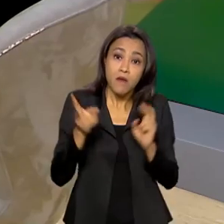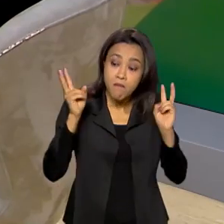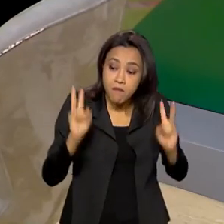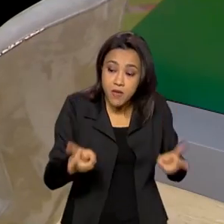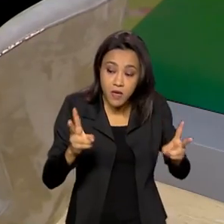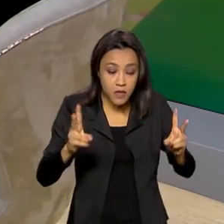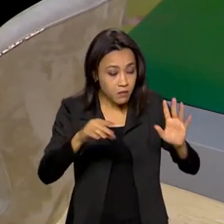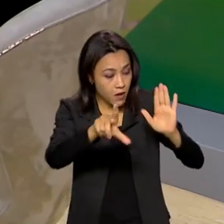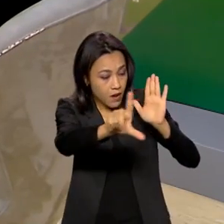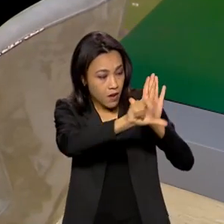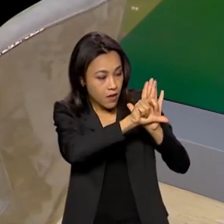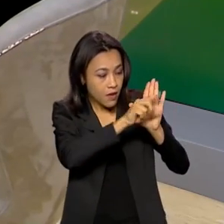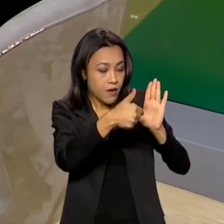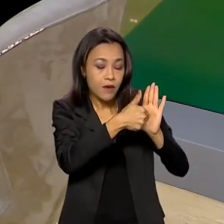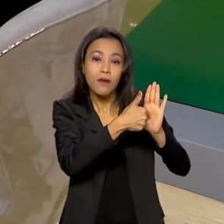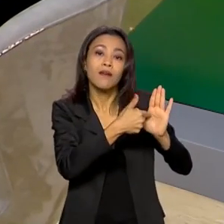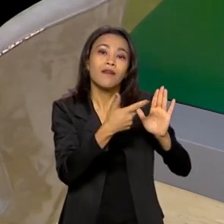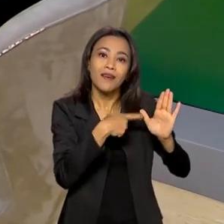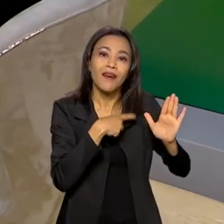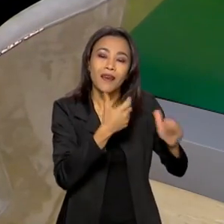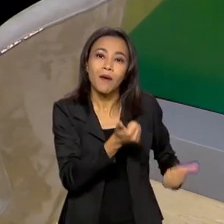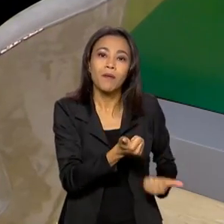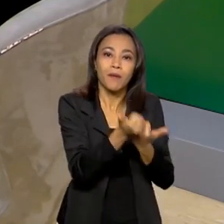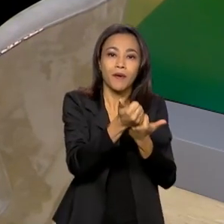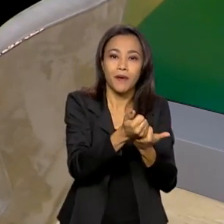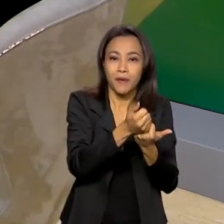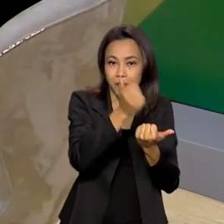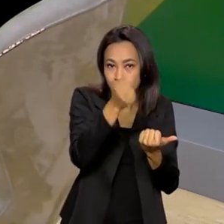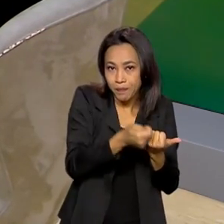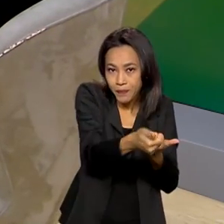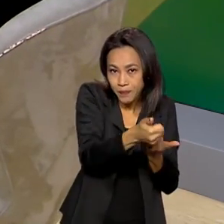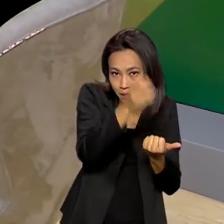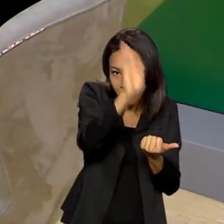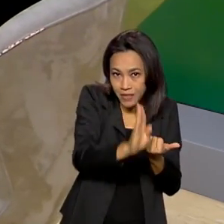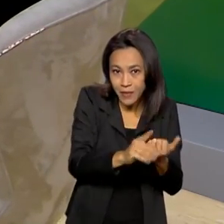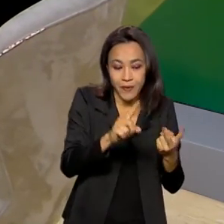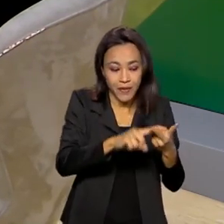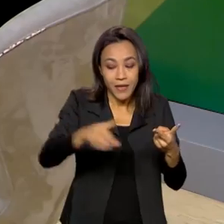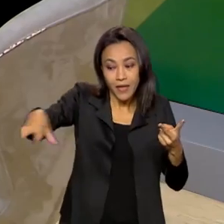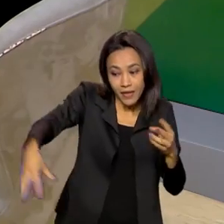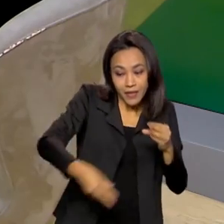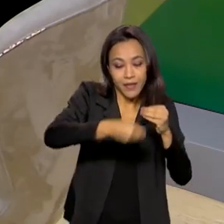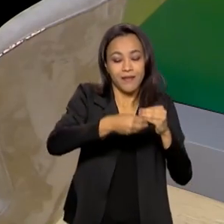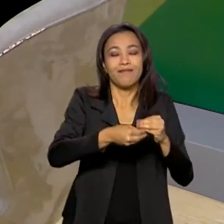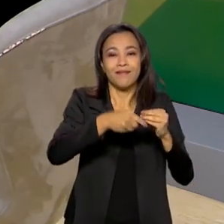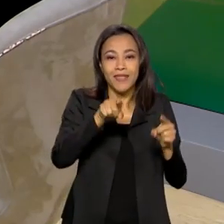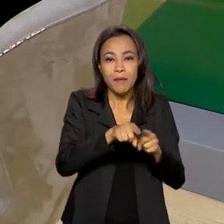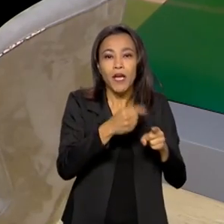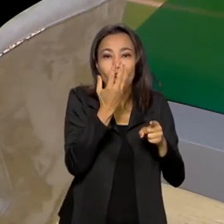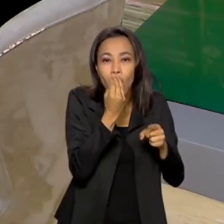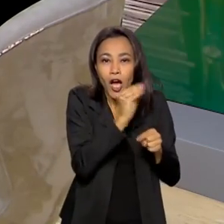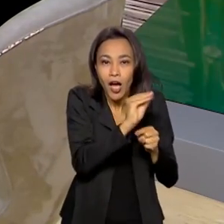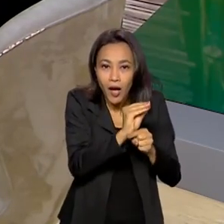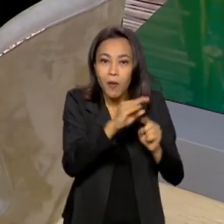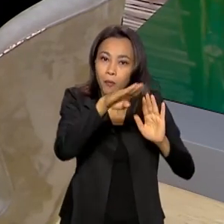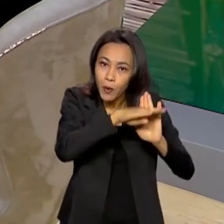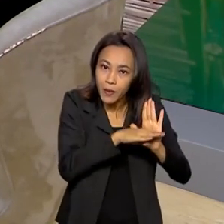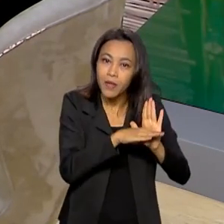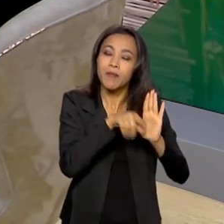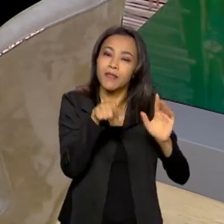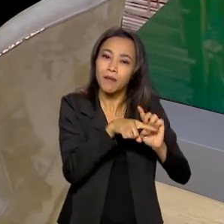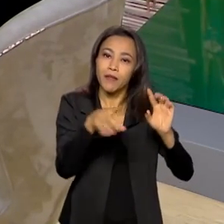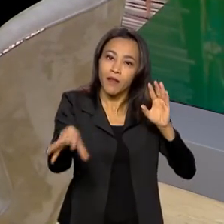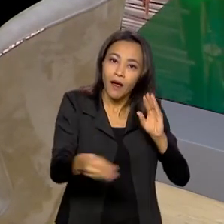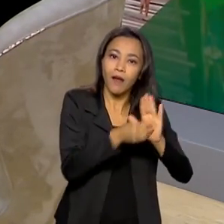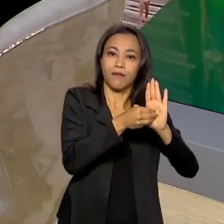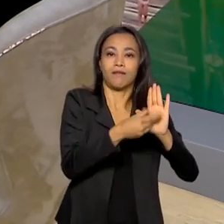que trouxe o auxílio Brasil trouxe o alimento a Brasil que o auxílio Brasil acabou sendo mais falado mas o alimenta Brasil é um programa que ele Visa